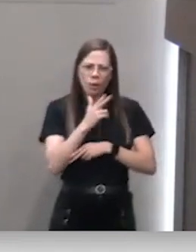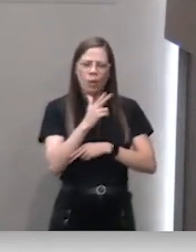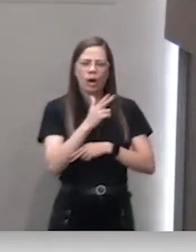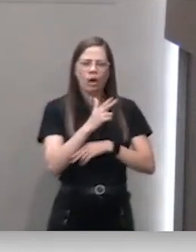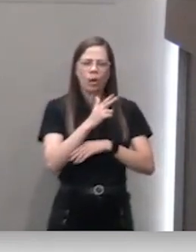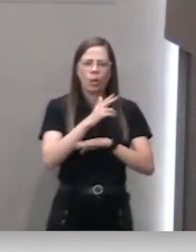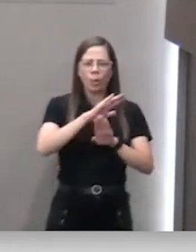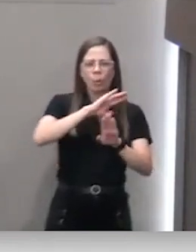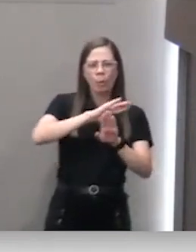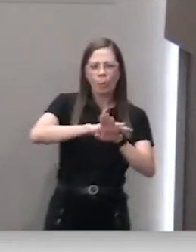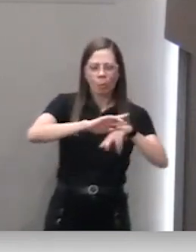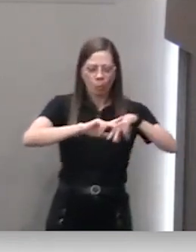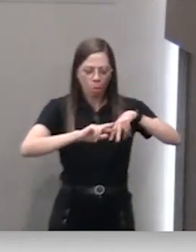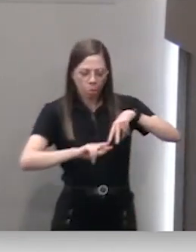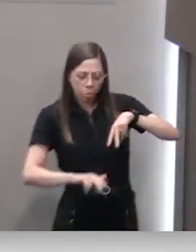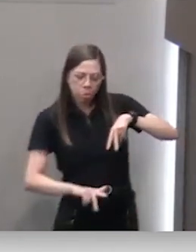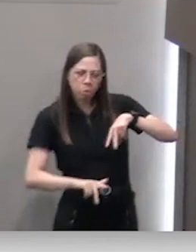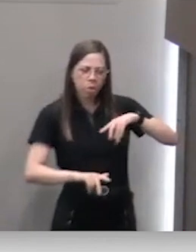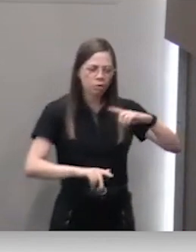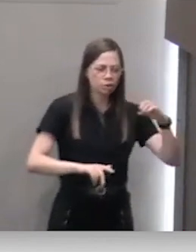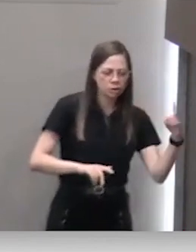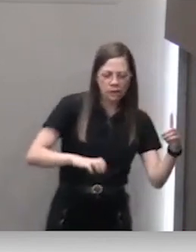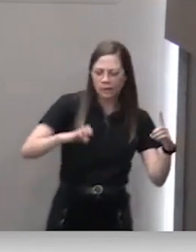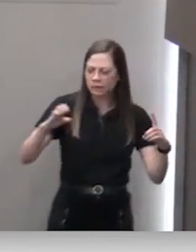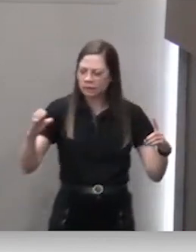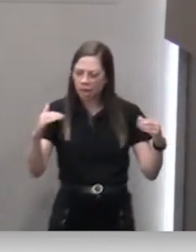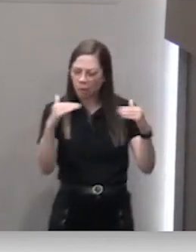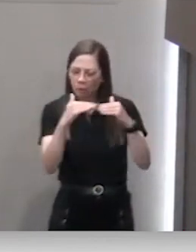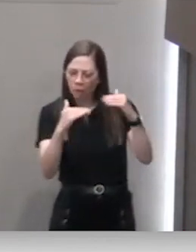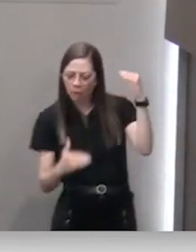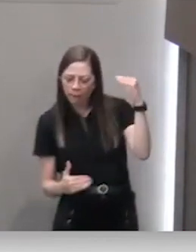esquerda contrária ao projeto, a direita favorável, né?